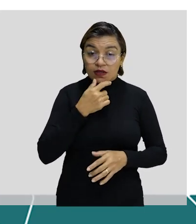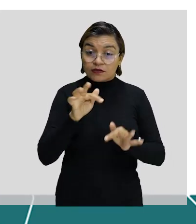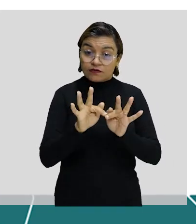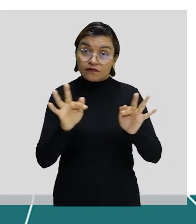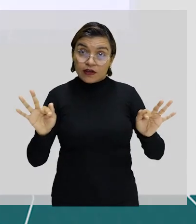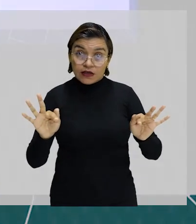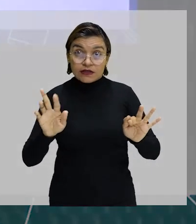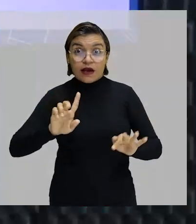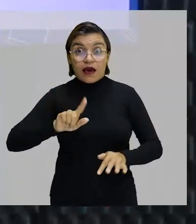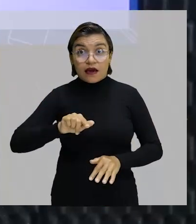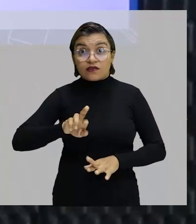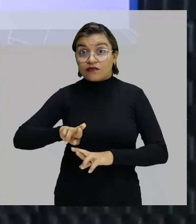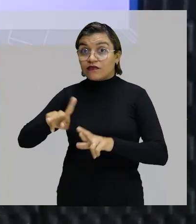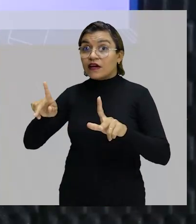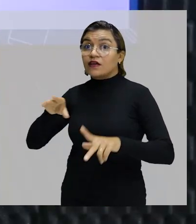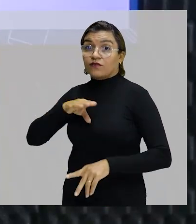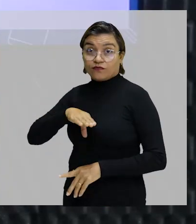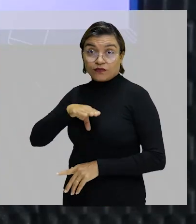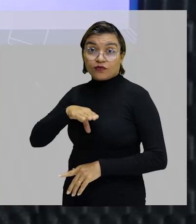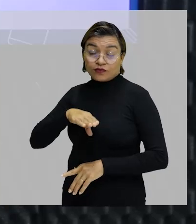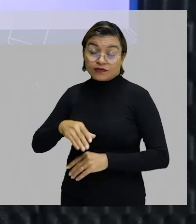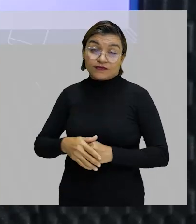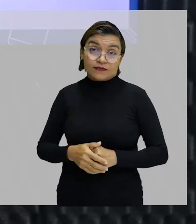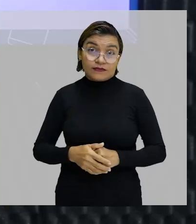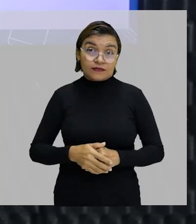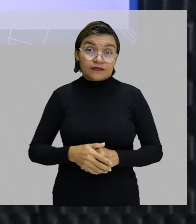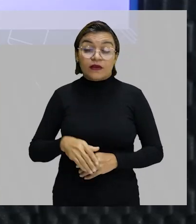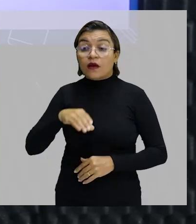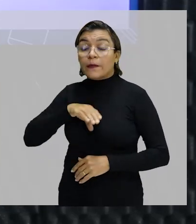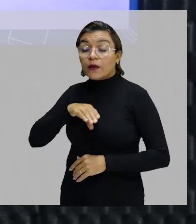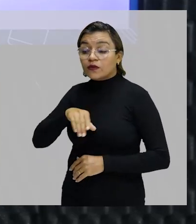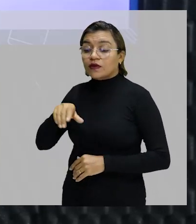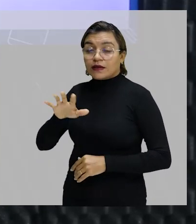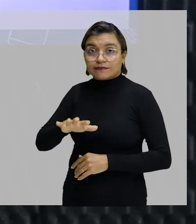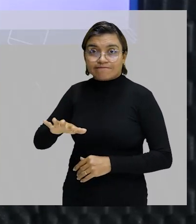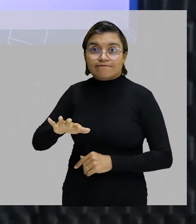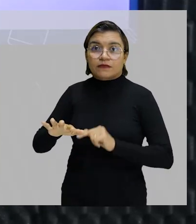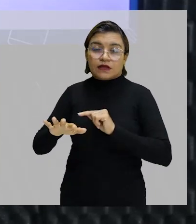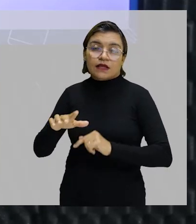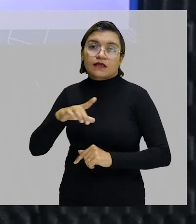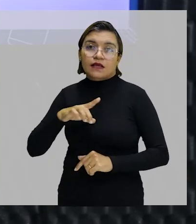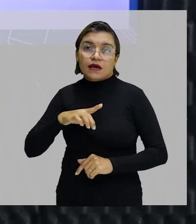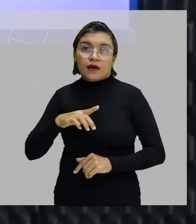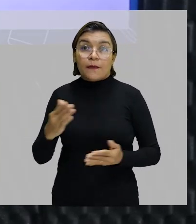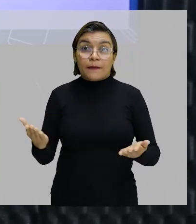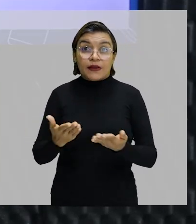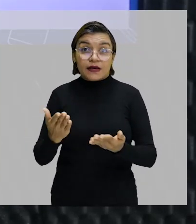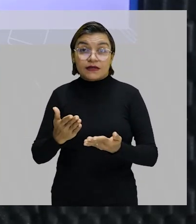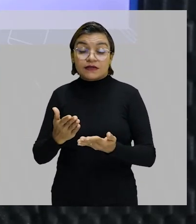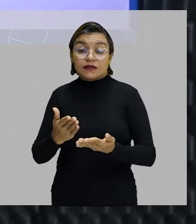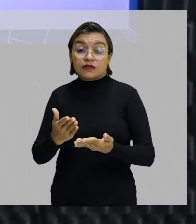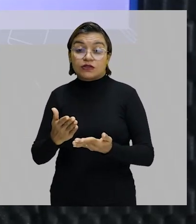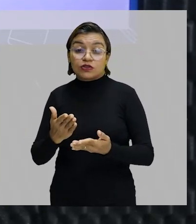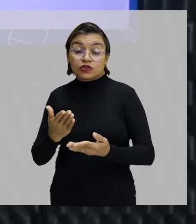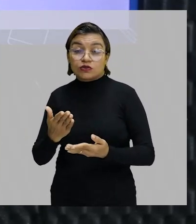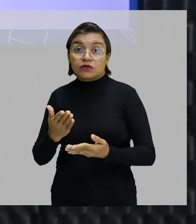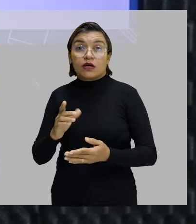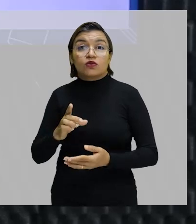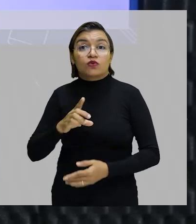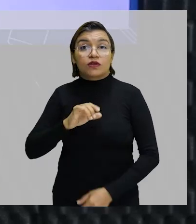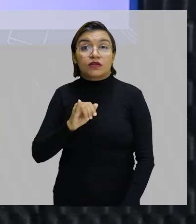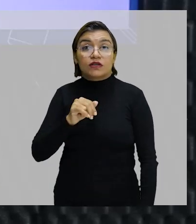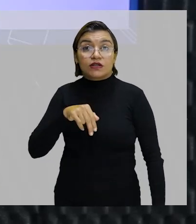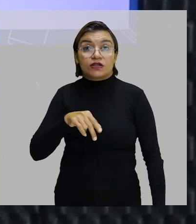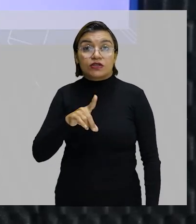obviamente diferente da construção de língua portuguesa. Na língua portuguesa, por exemplo, nós temos um presente do indicativo. É um presente só que nós usamos